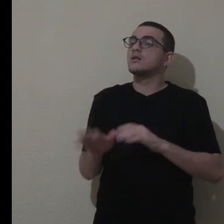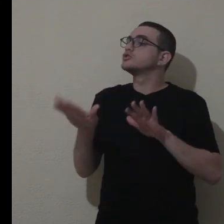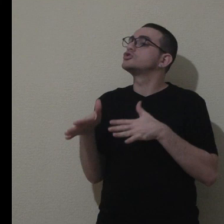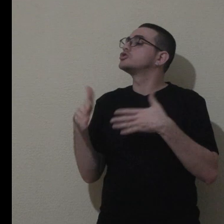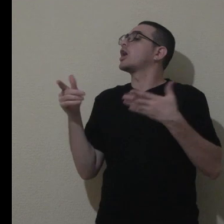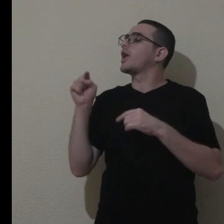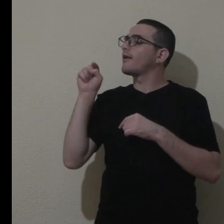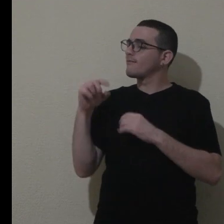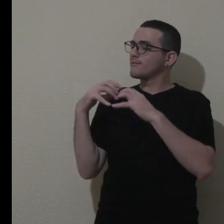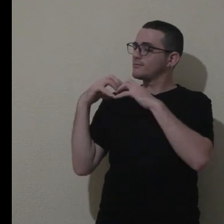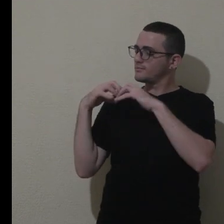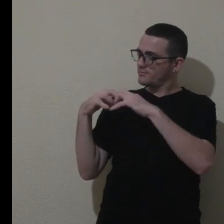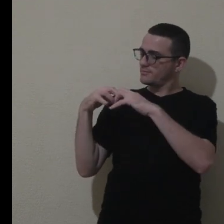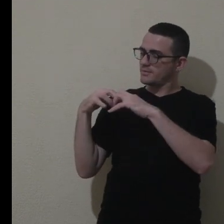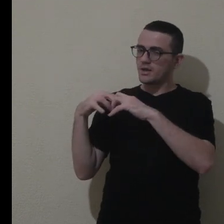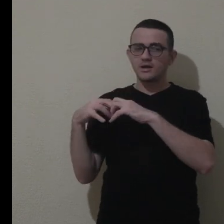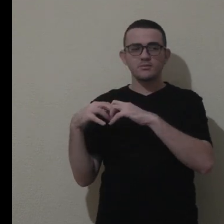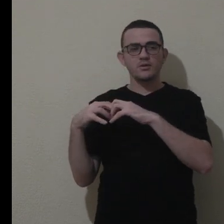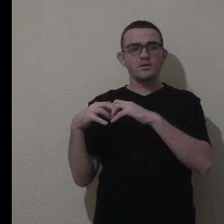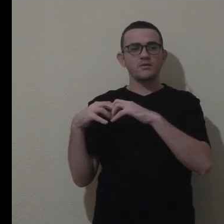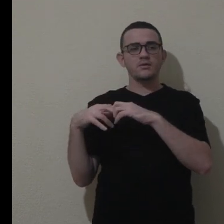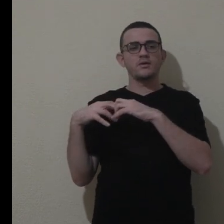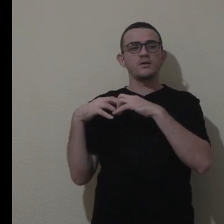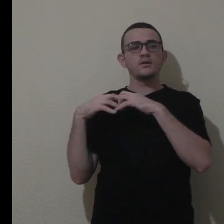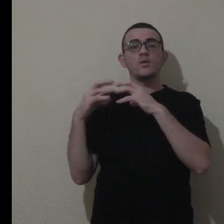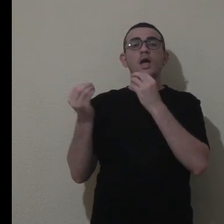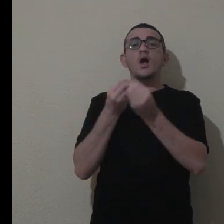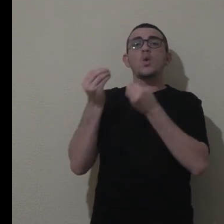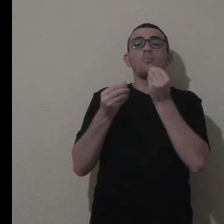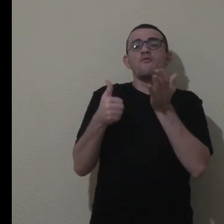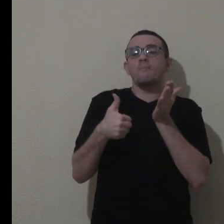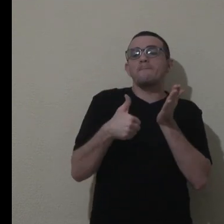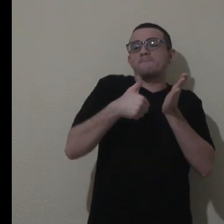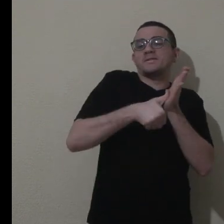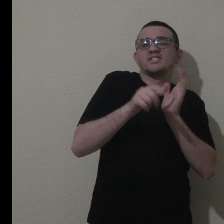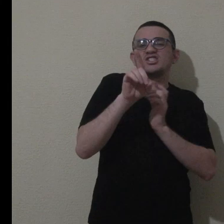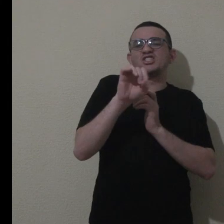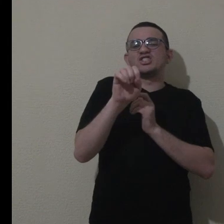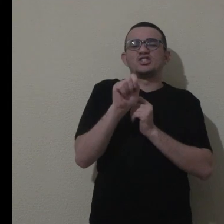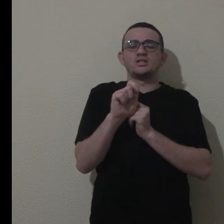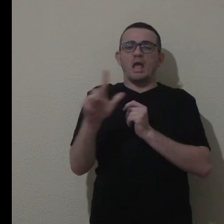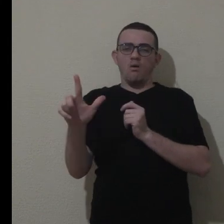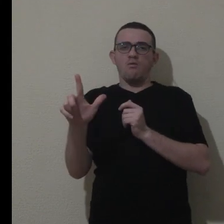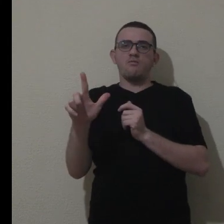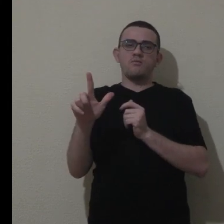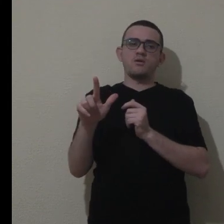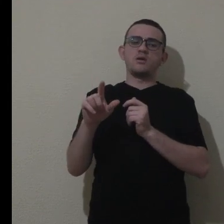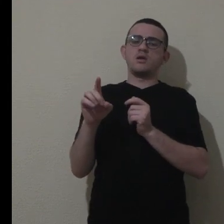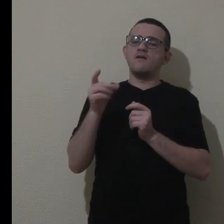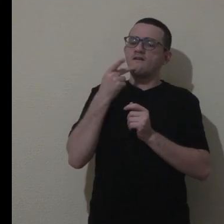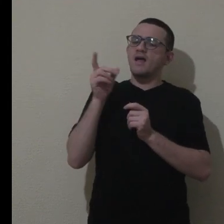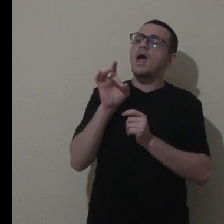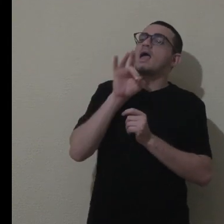cérebro. Então, vocês veem que ele funciona como uma digital, né? Um fingerprinting para dizer quem